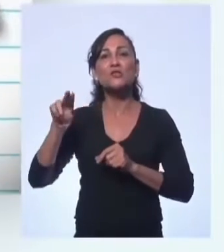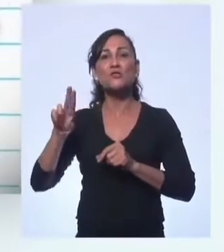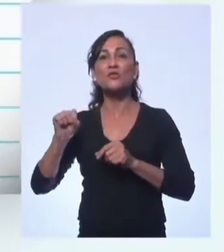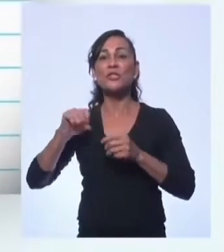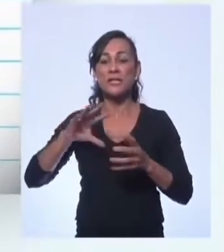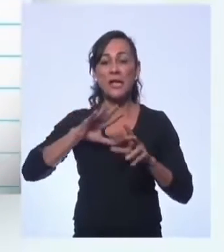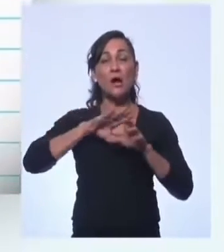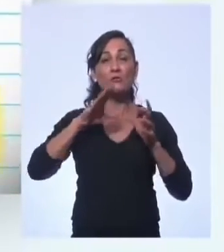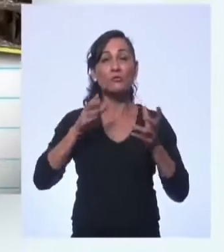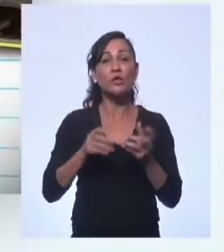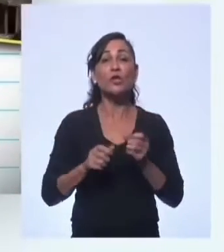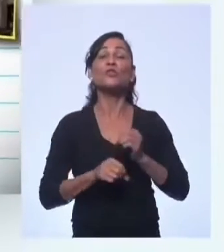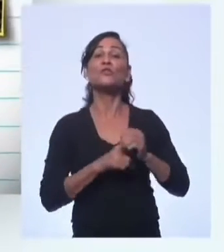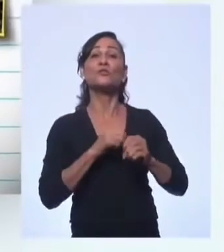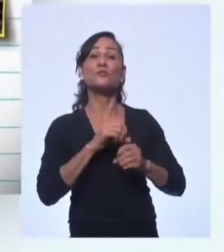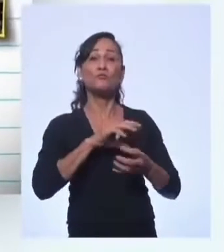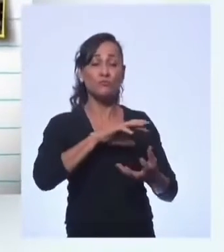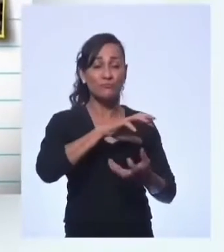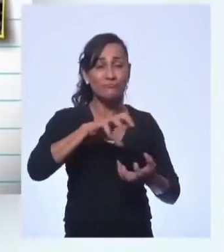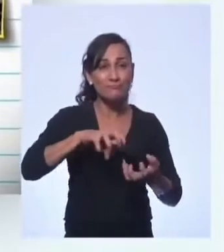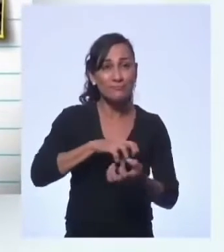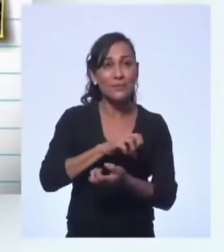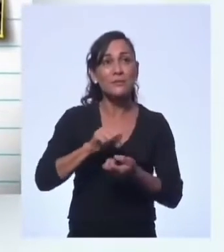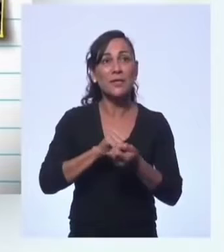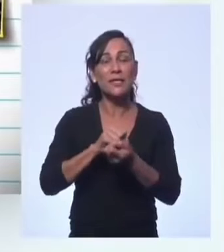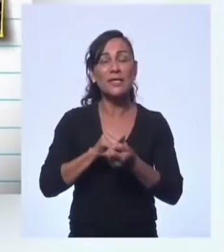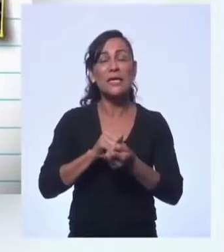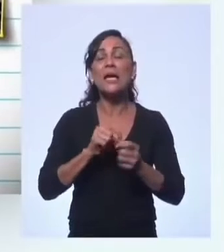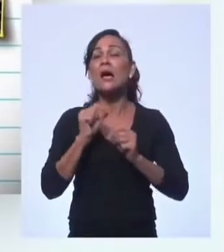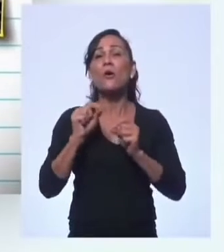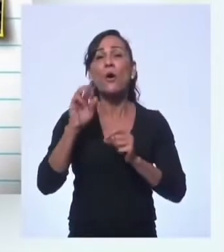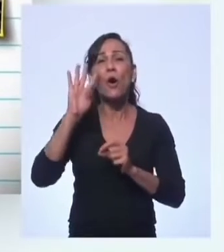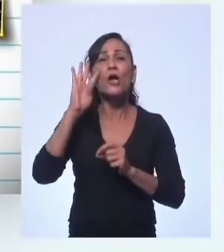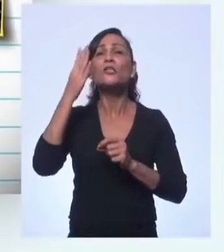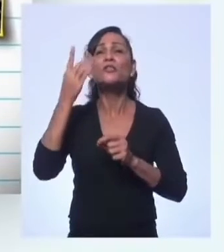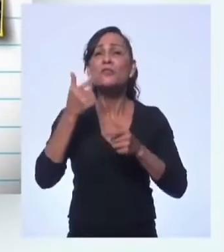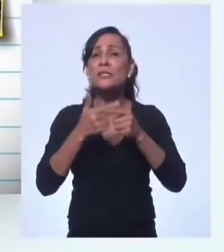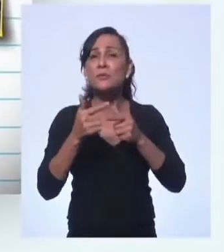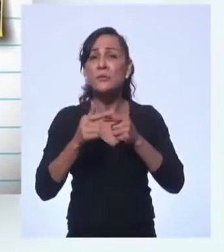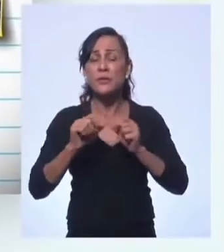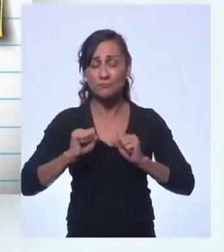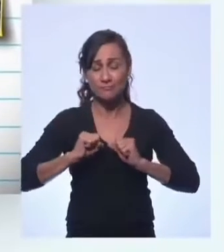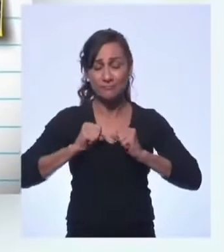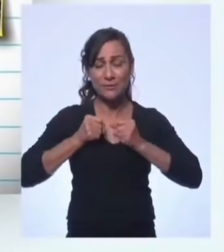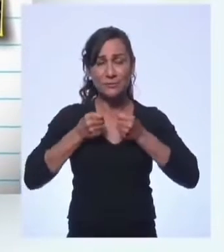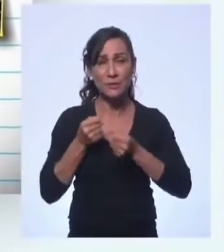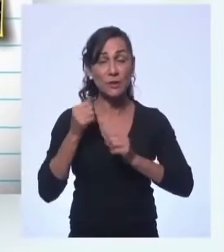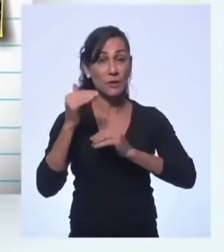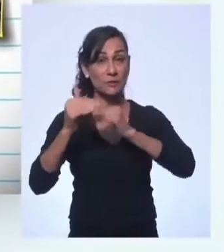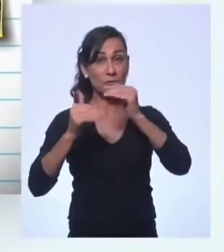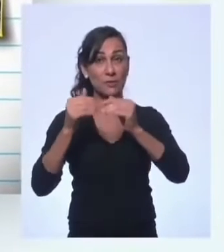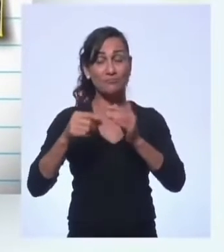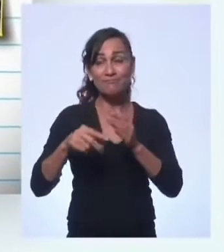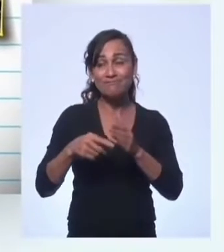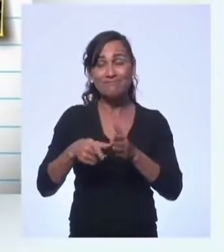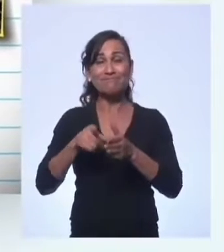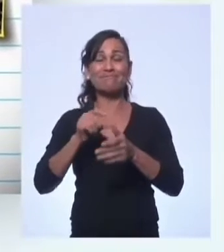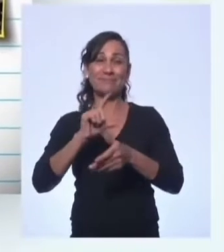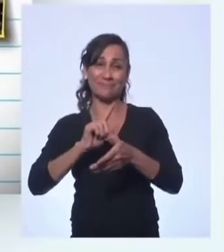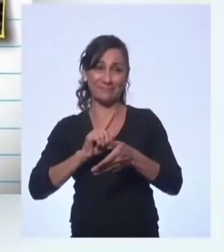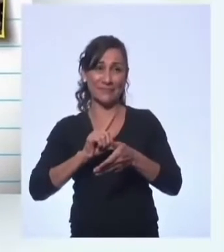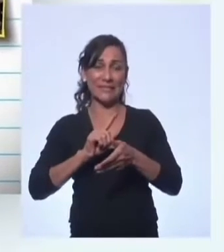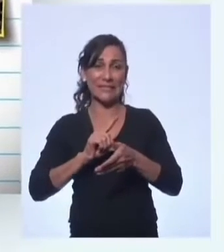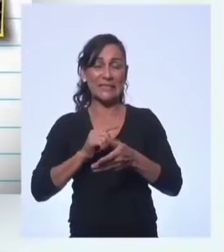sociedades mergulhadas em conflitos violentos, a urgência em resolver essa situação deixa os esforços para o desenvolvimento em segundo plano.